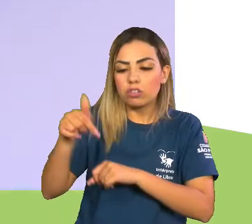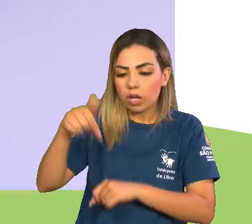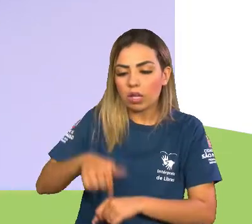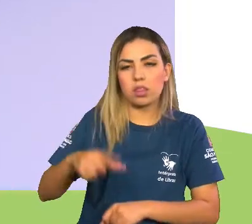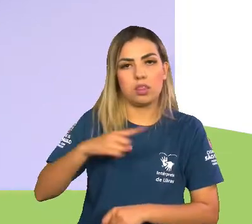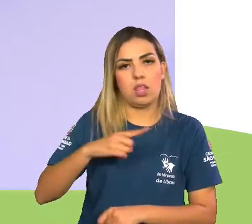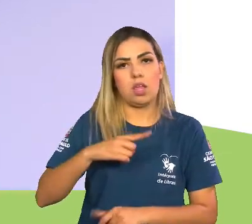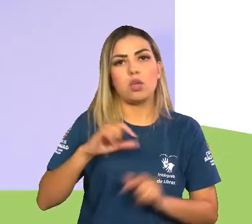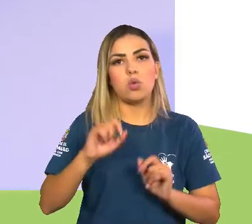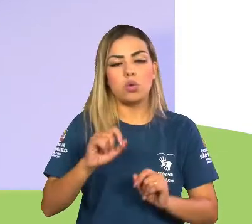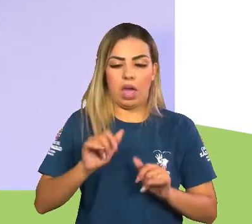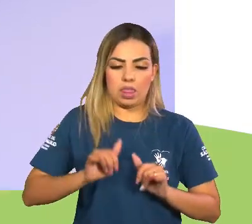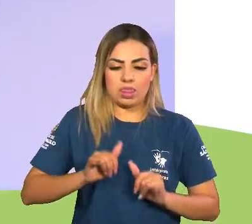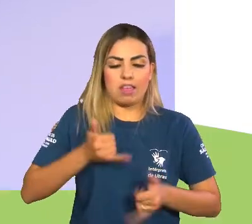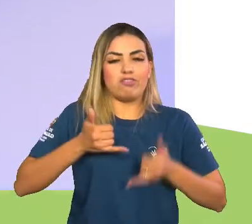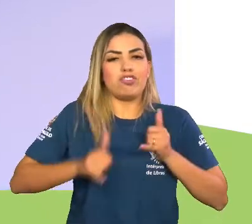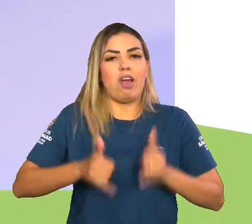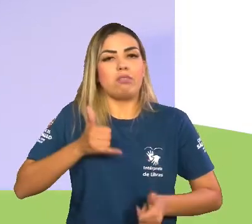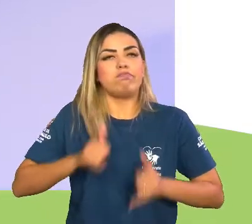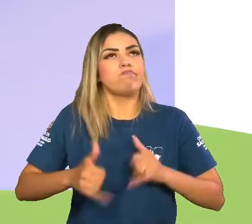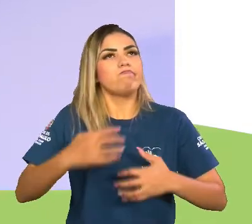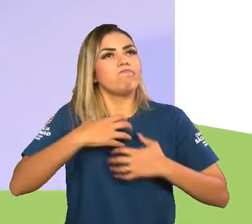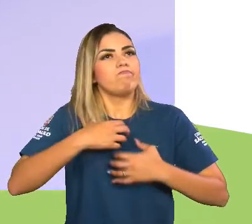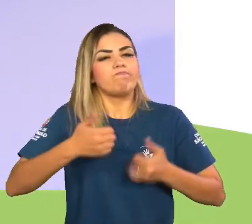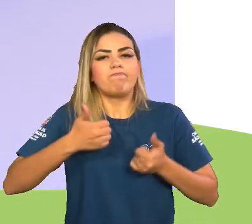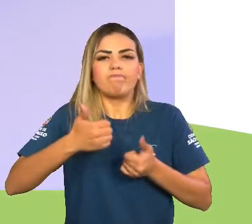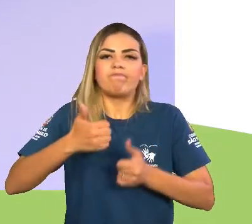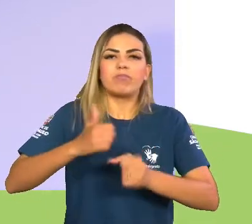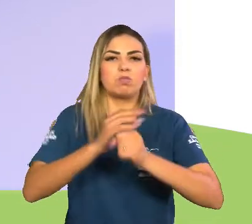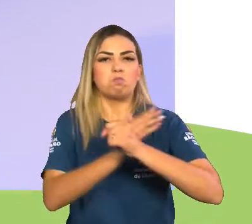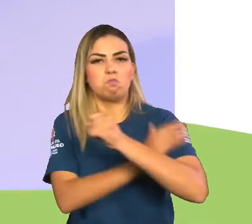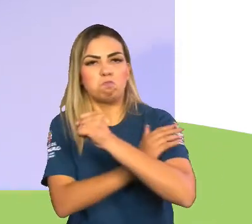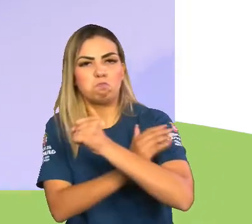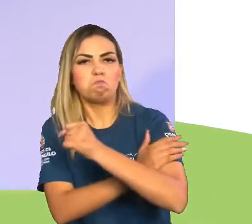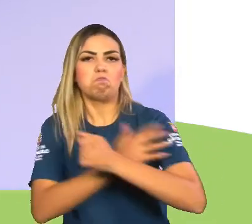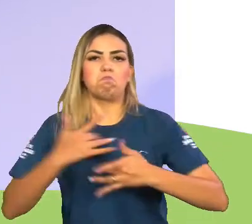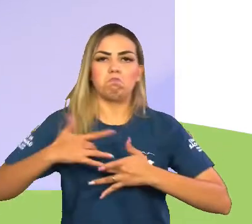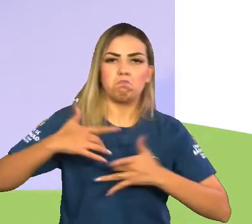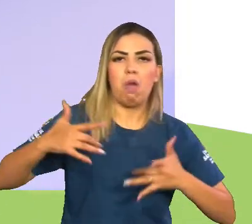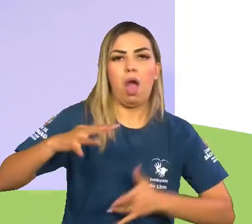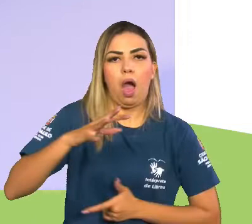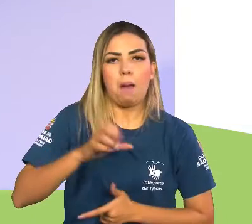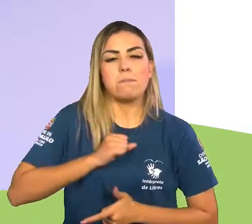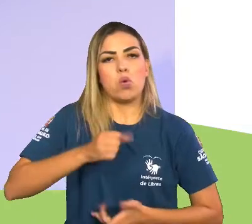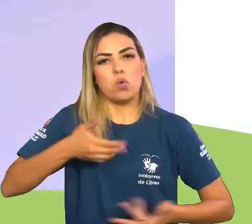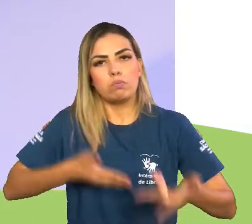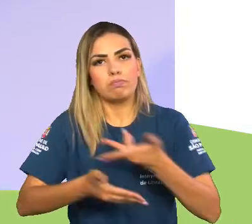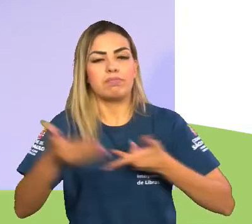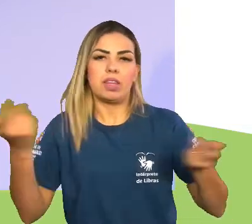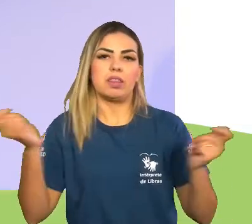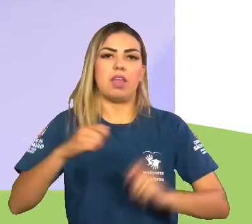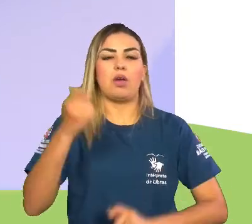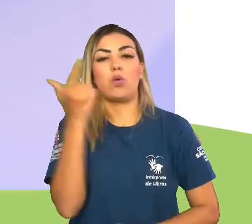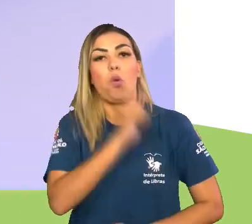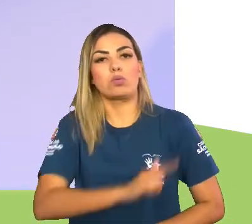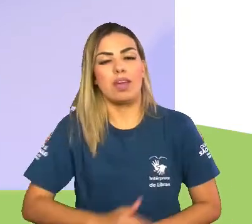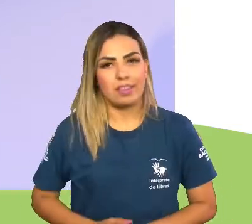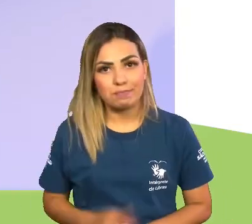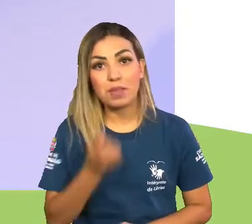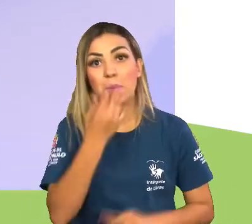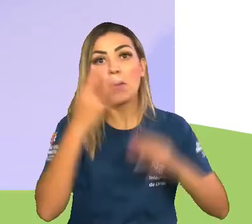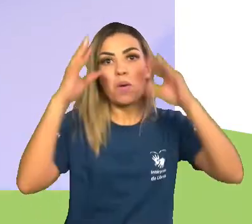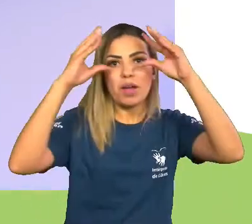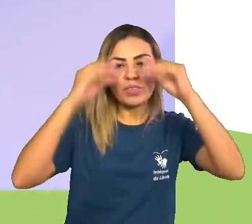energia, dedicação, integridade e muito amor. Boa noite a todos e um